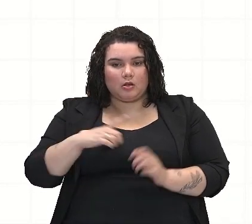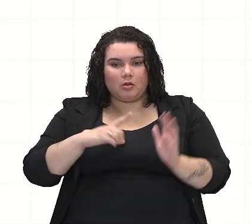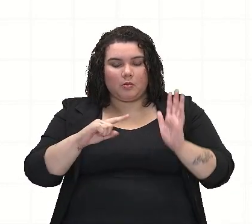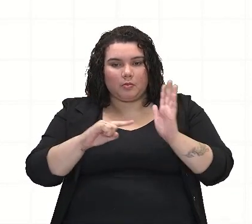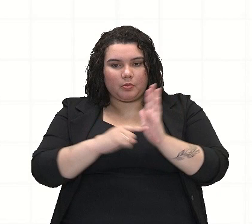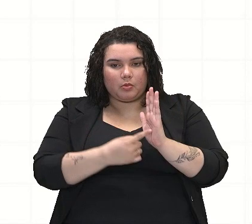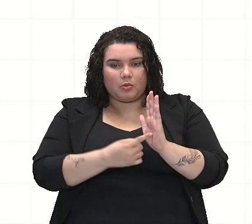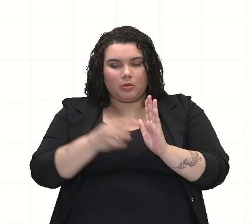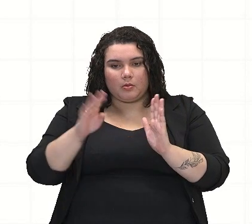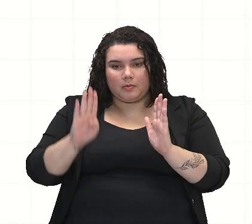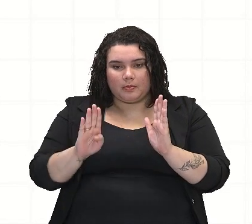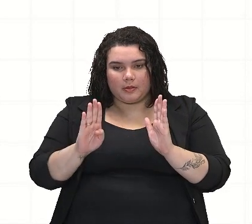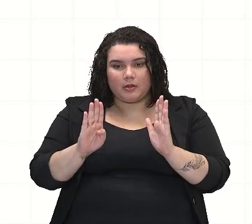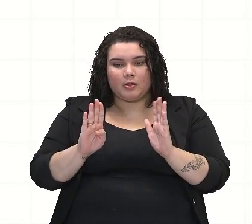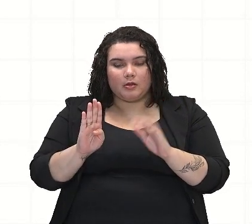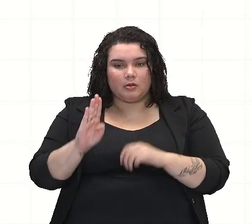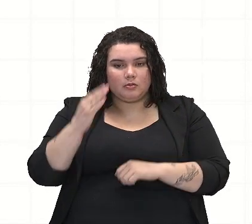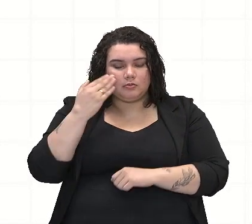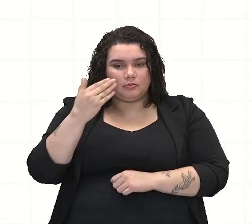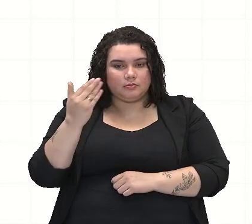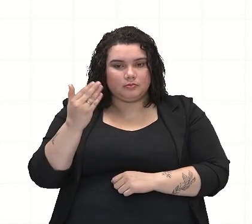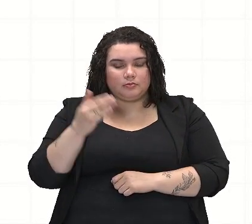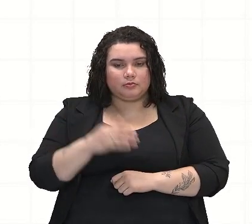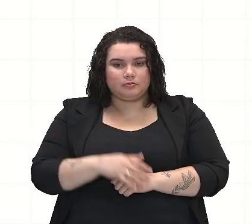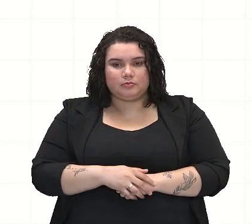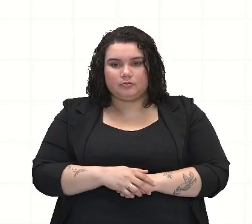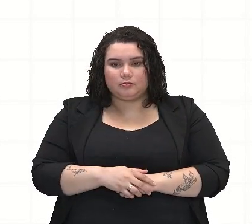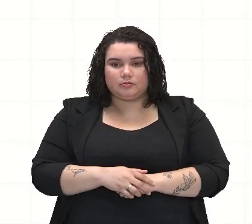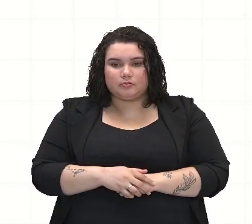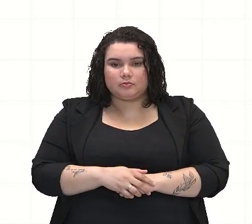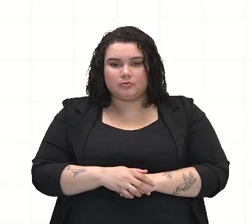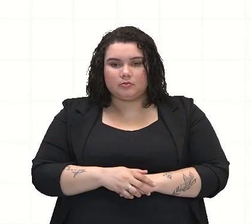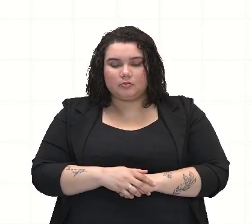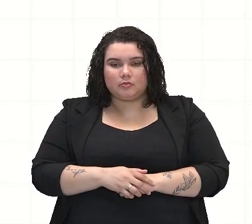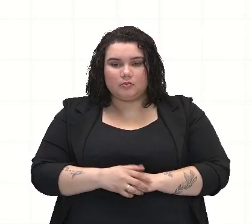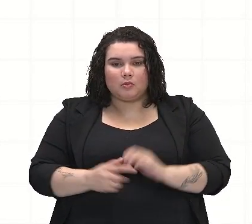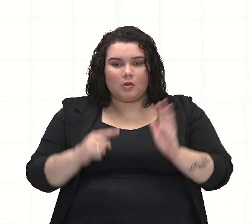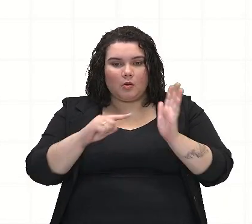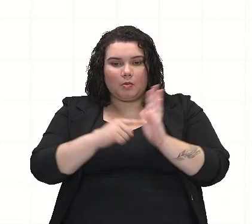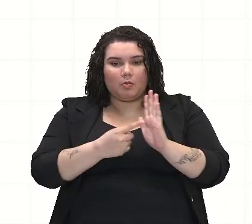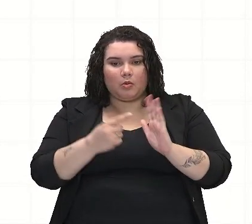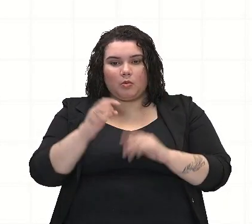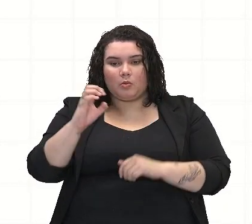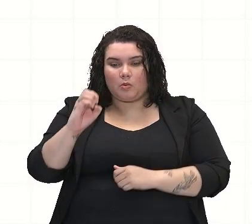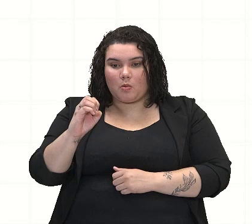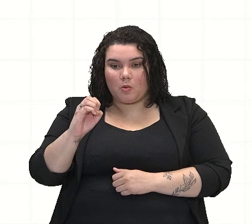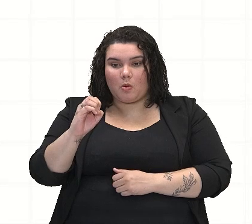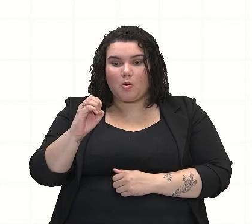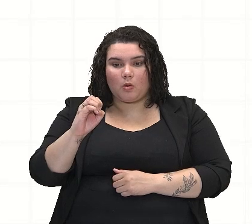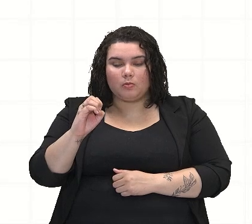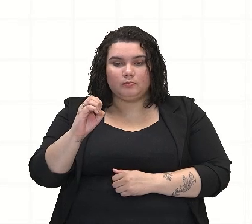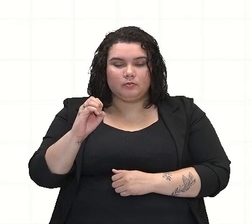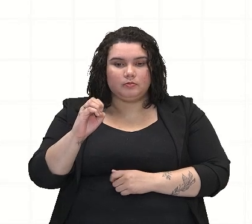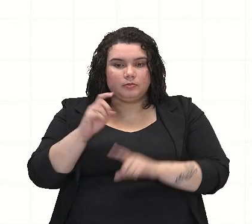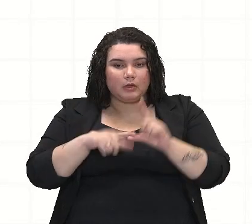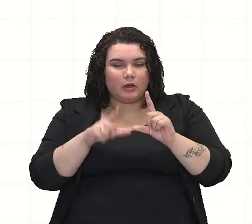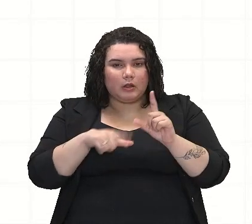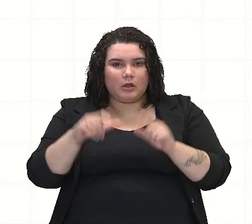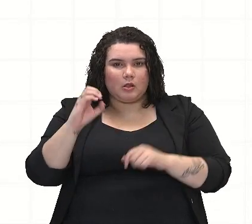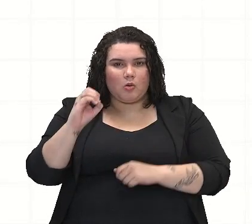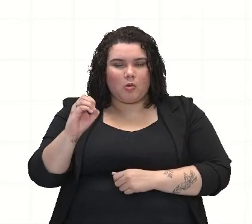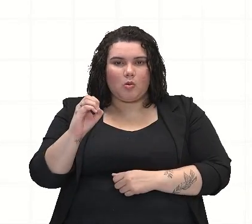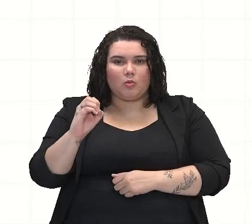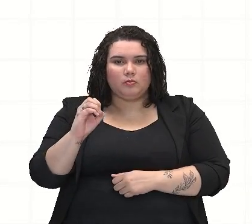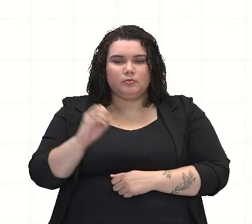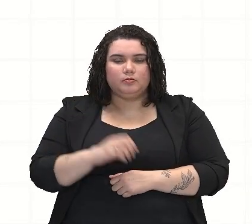né? Essa semi-reta aqui, né? Aqui um ponto O. Normalmente, né?